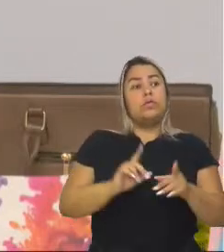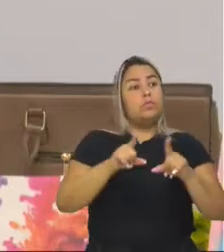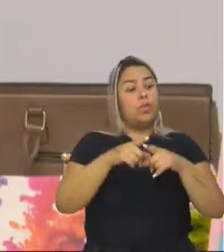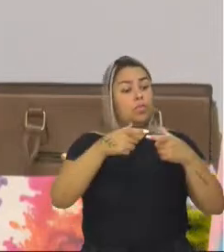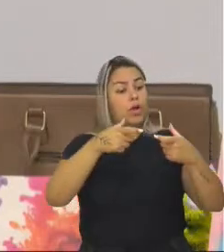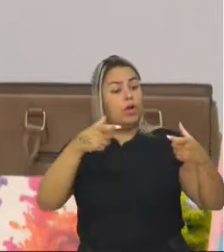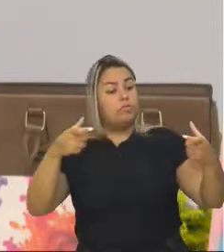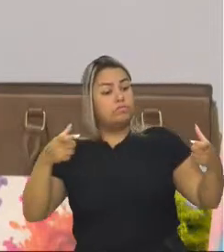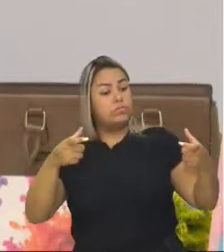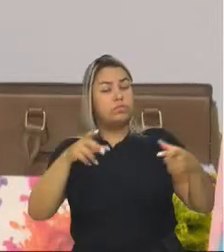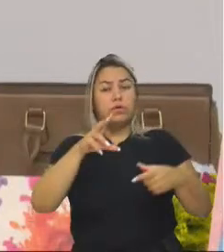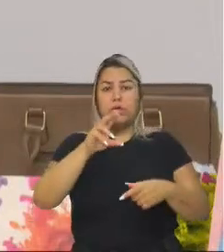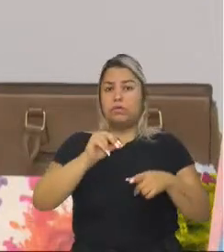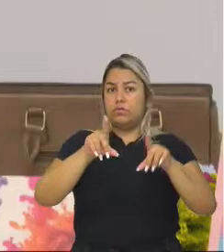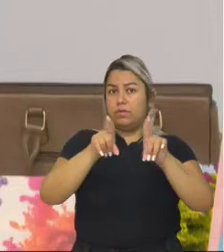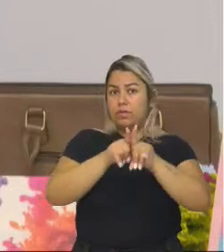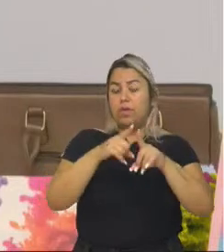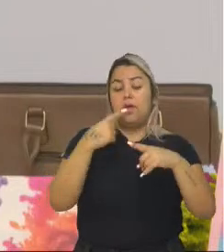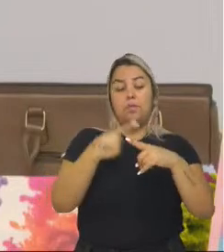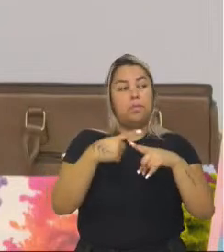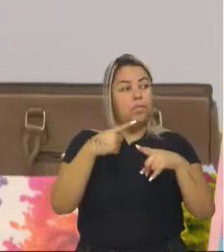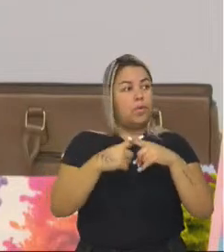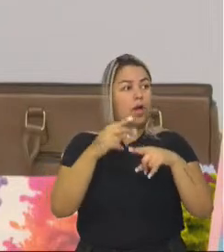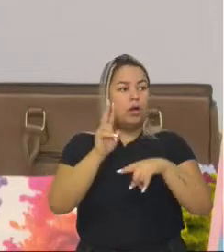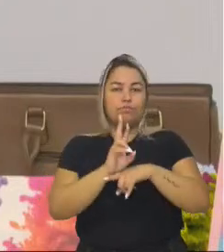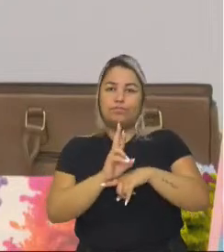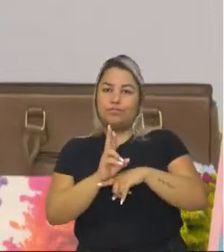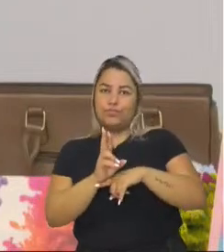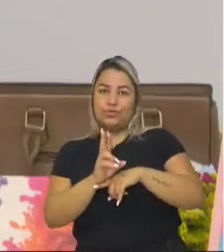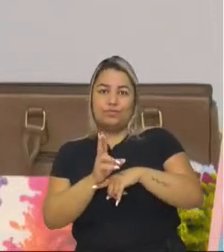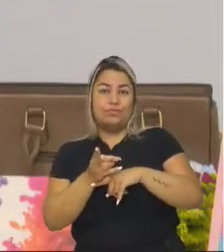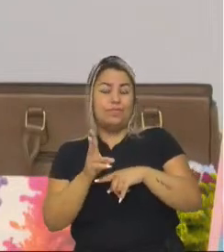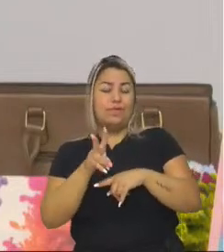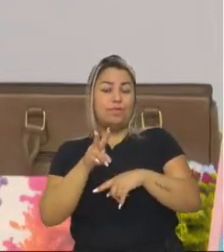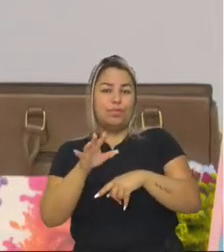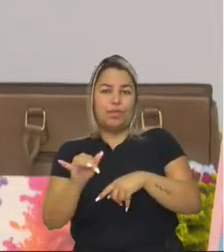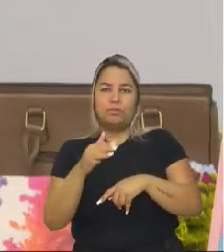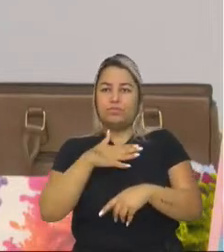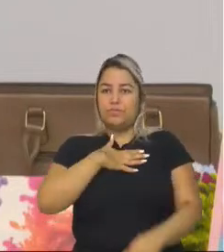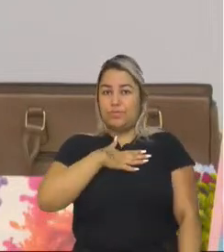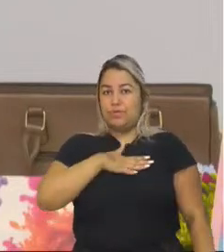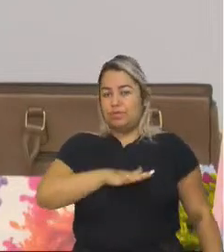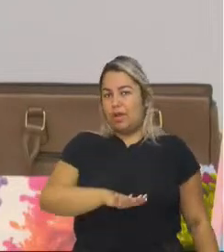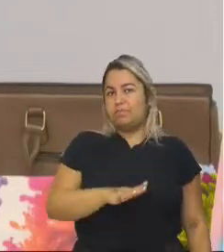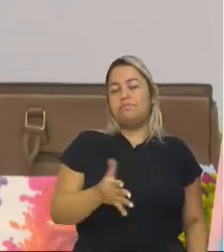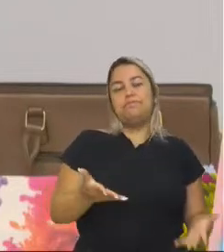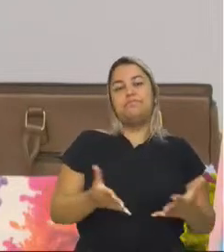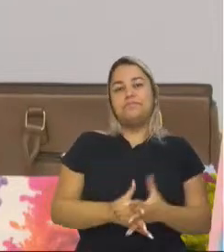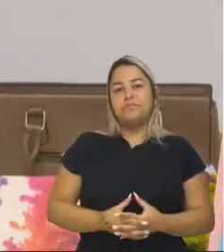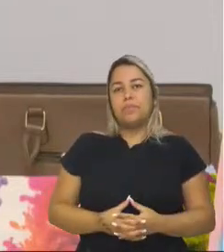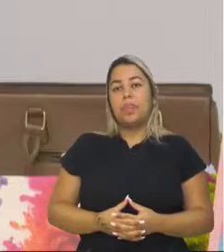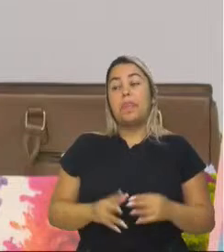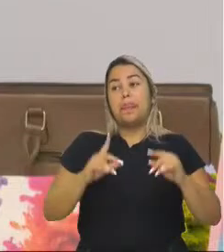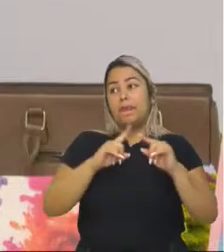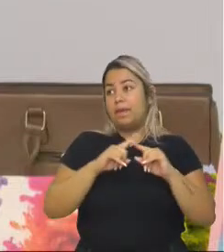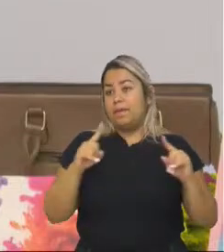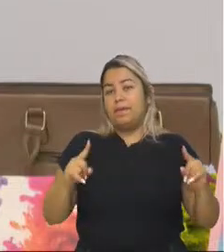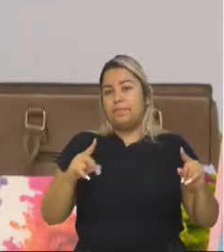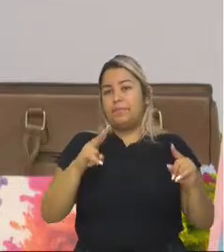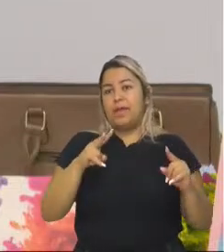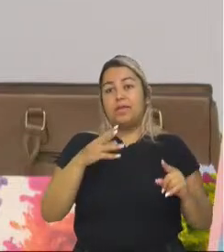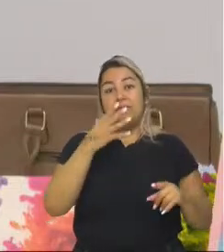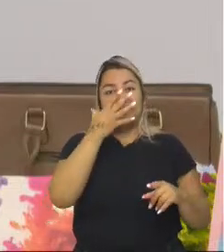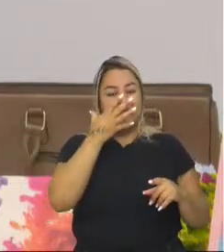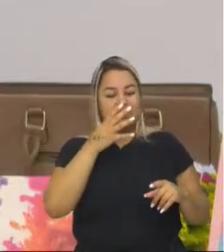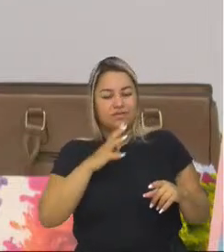ampla. Não vai ser fácil porque o conservadorismo mostrou seu tamanho e a sua audácia. Tá? Mas eles estão, as máscaras